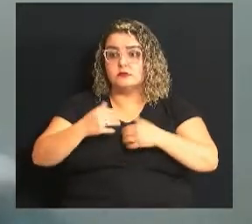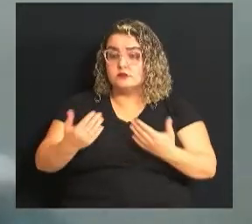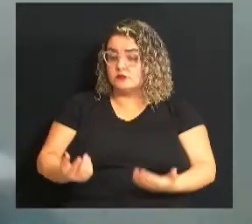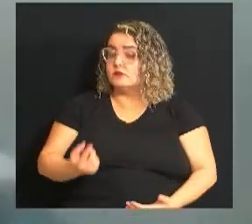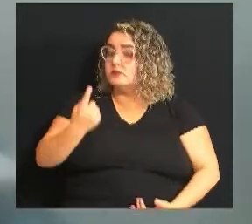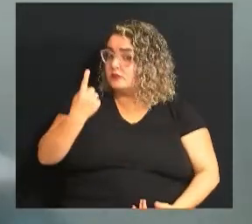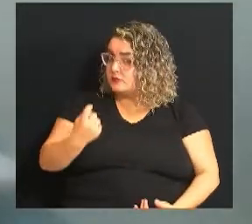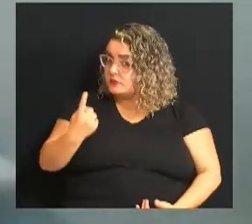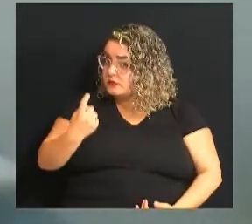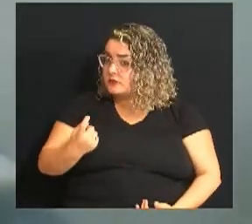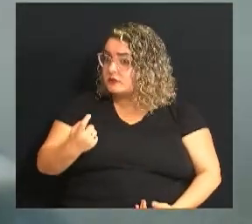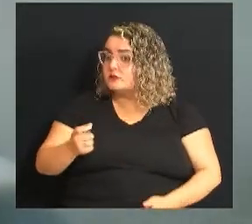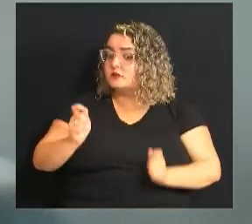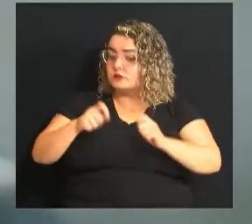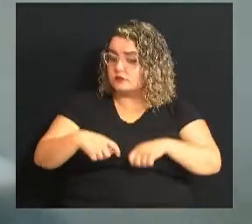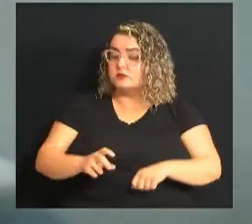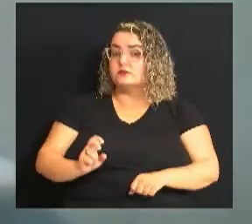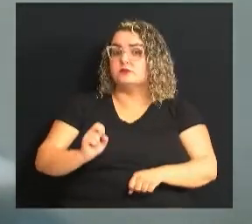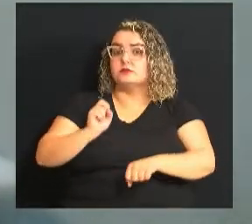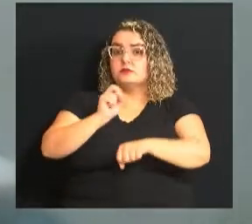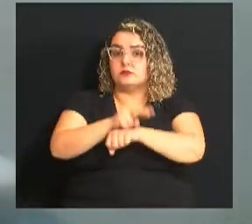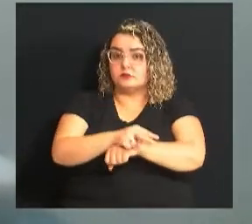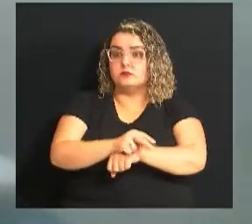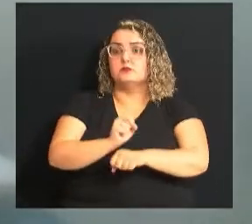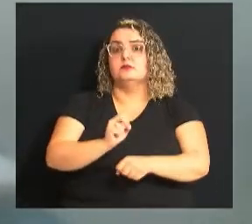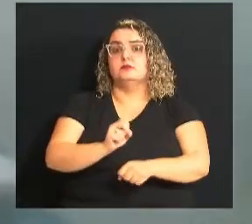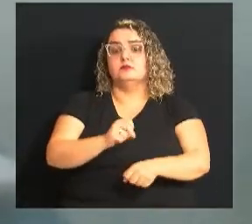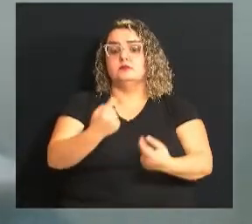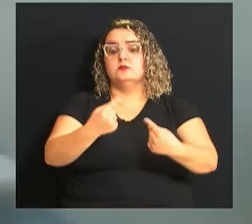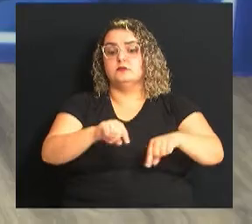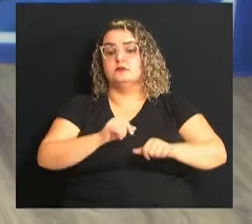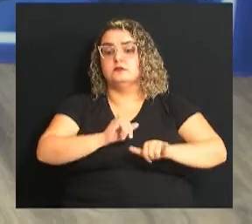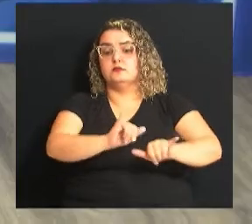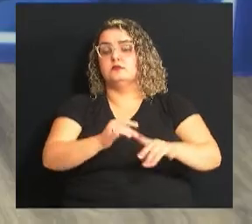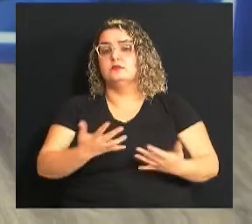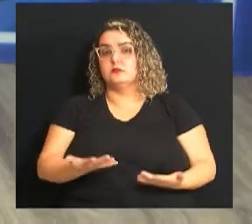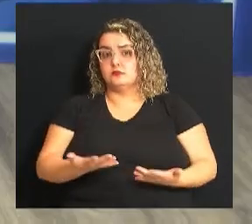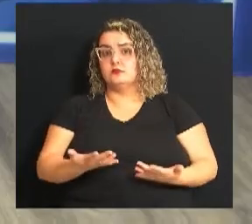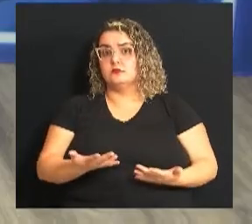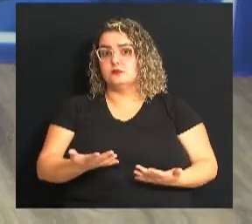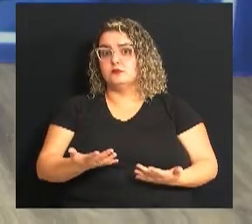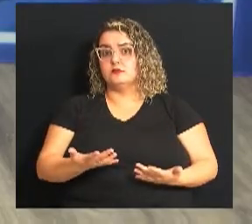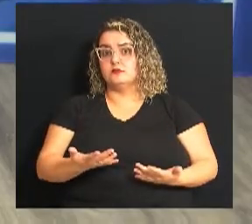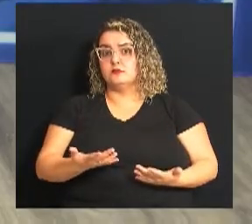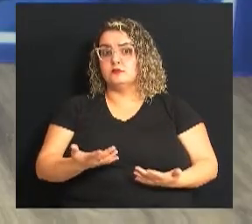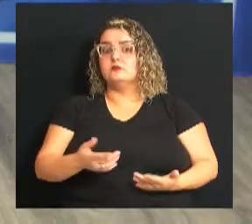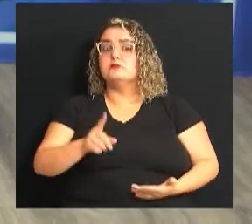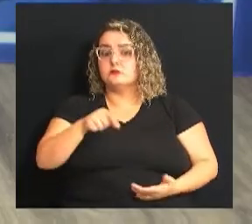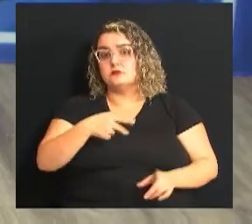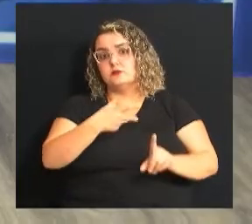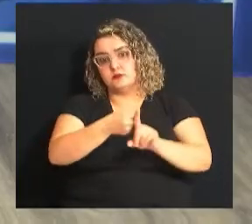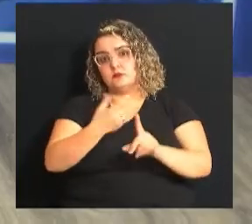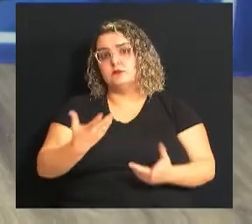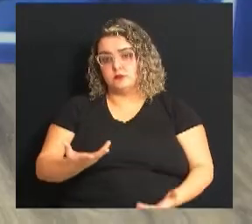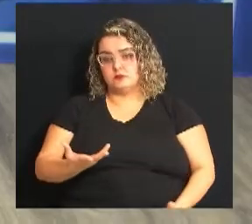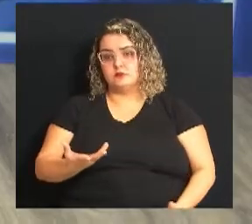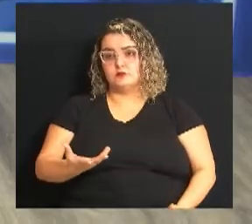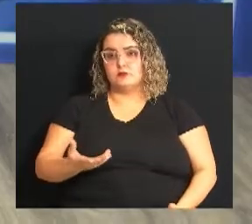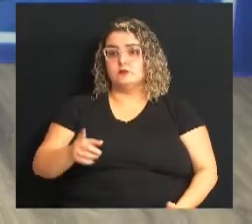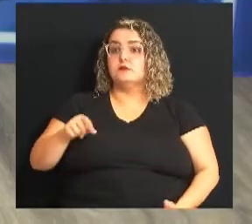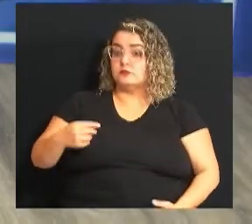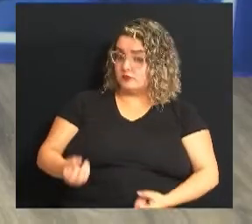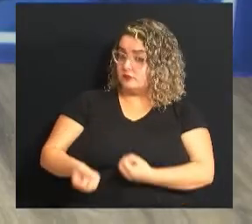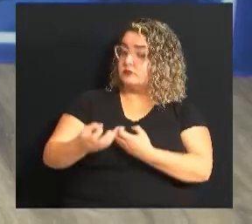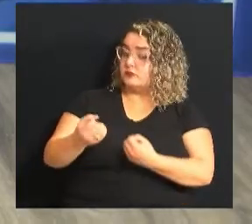proteção eficaz é a vacinação. Então, são informações importantes que estão sendo passadas aqui, que as crianças são